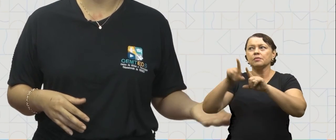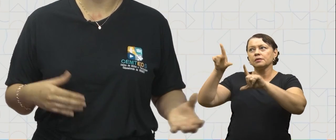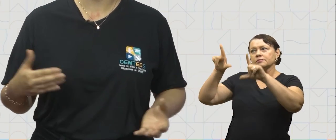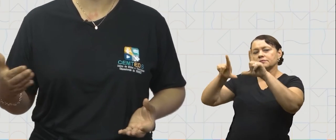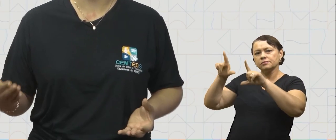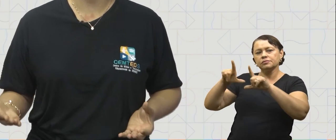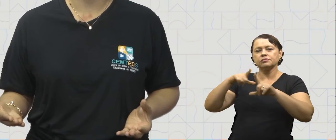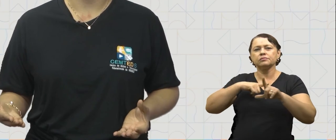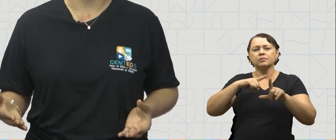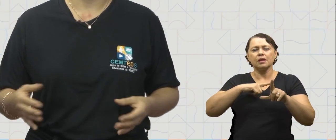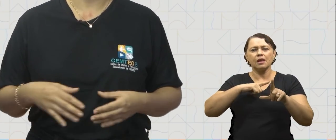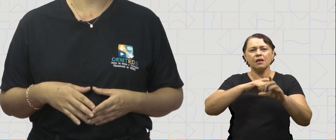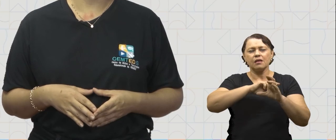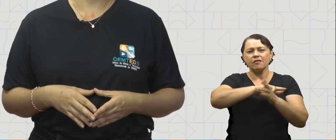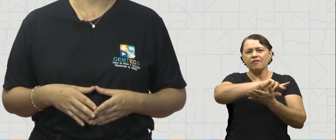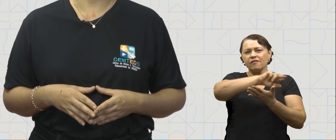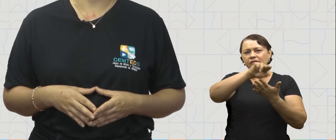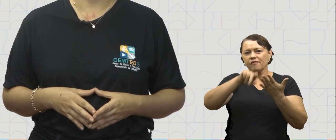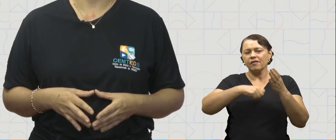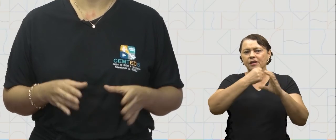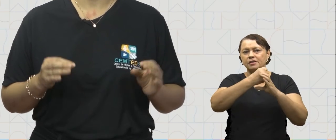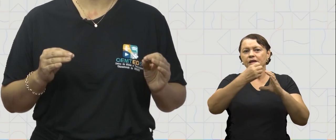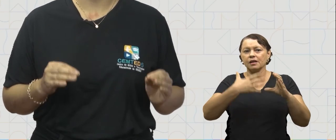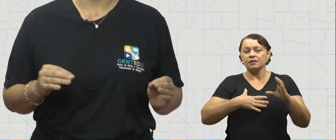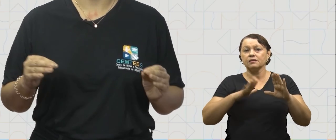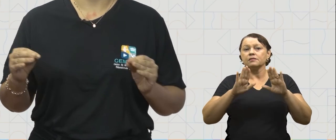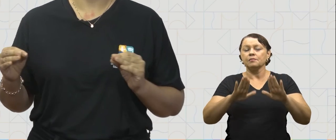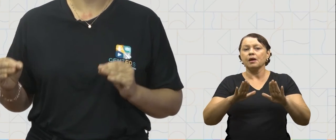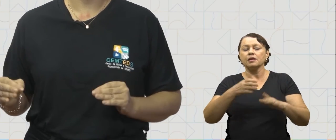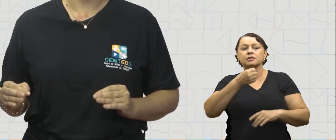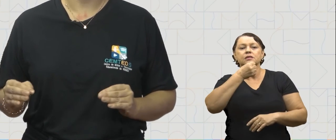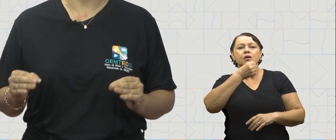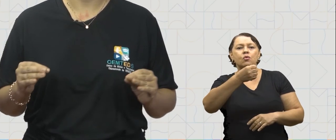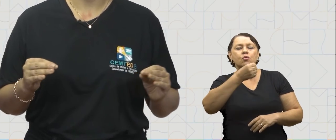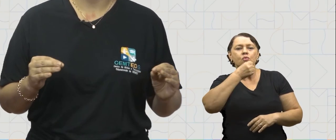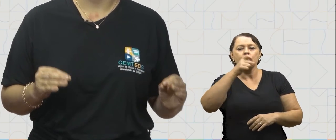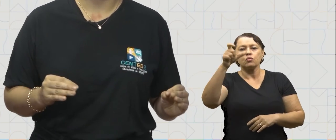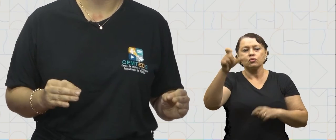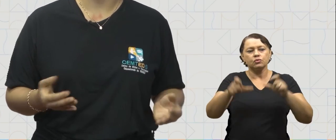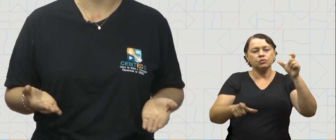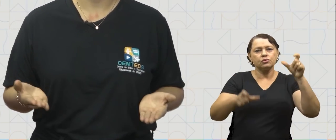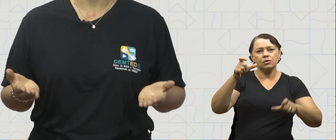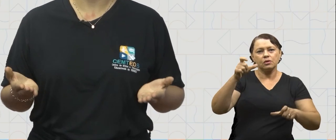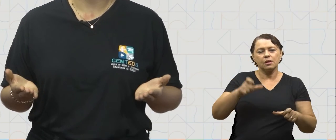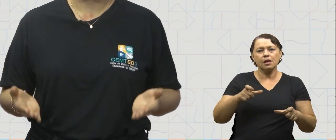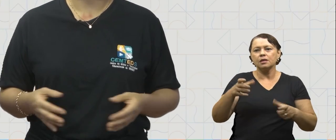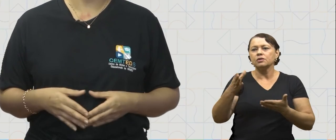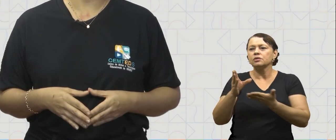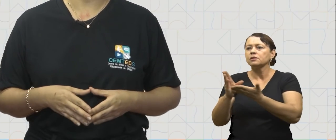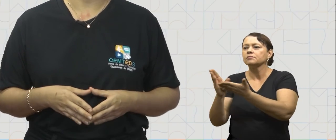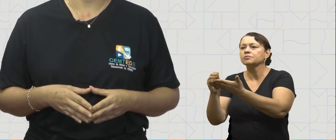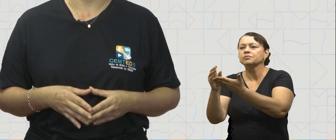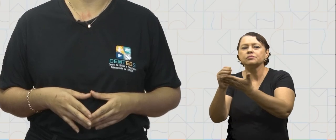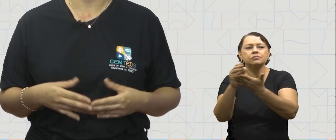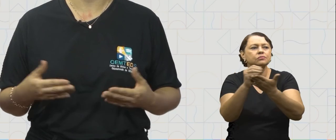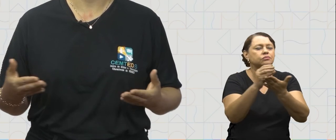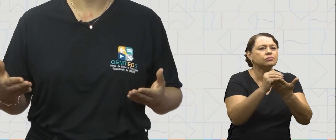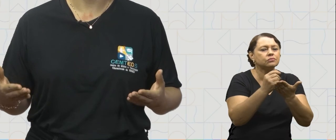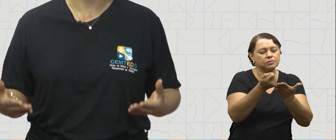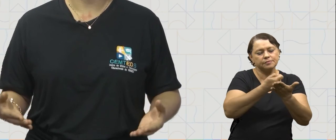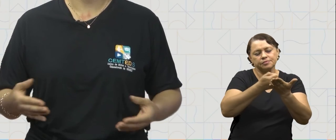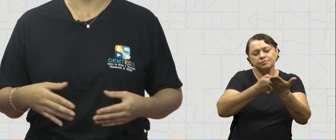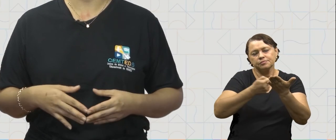há diversas funções, mas que, em geral, são os jornalistas, repórteres que colhem as